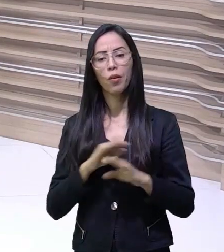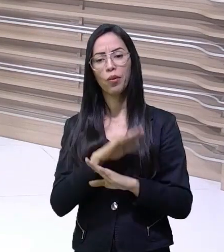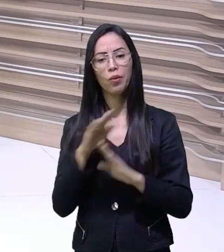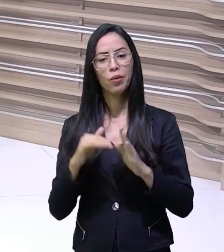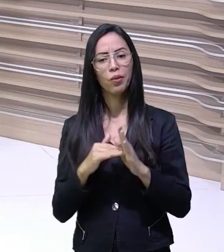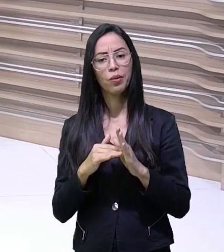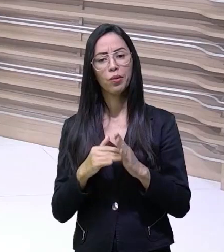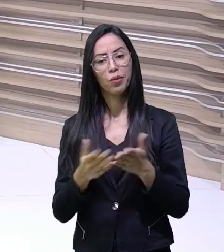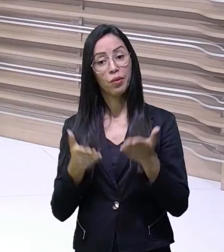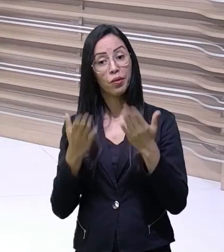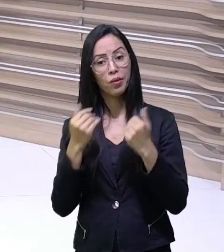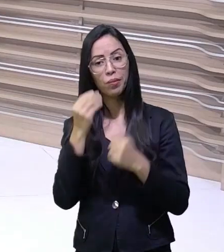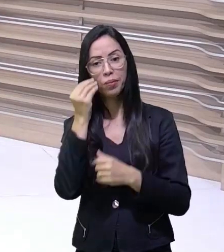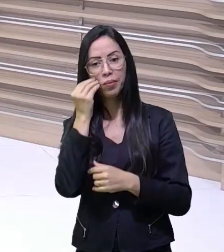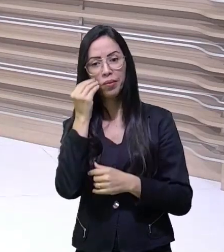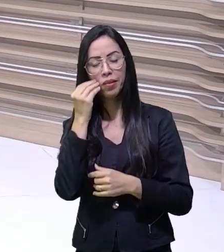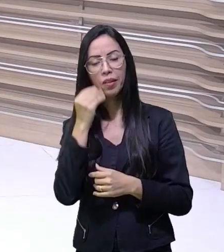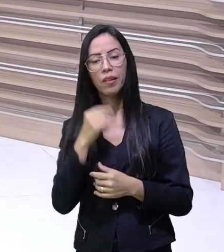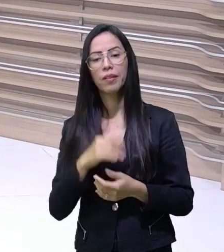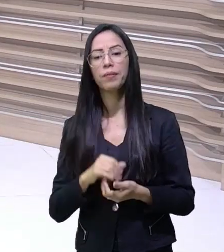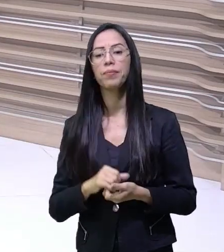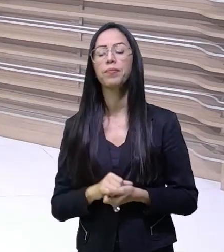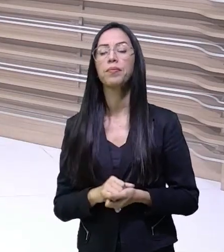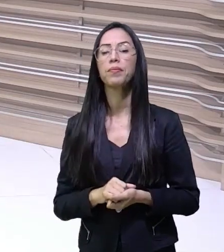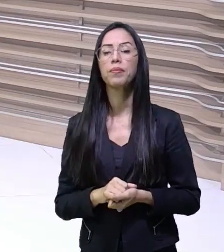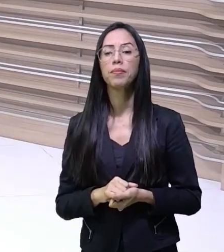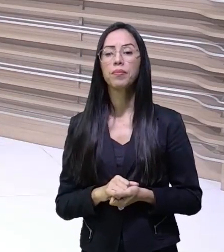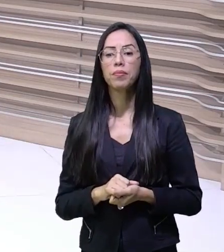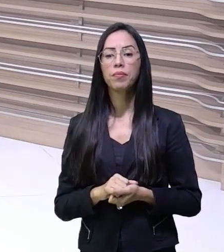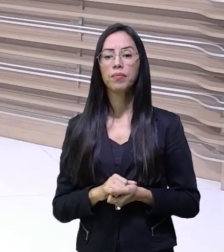vamos conferir? Vamos lá? Me acompanhe aqui.